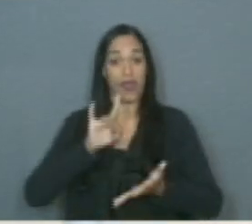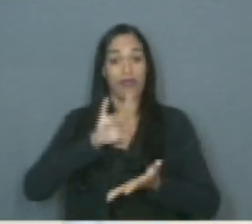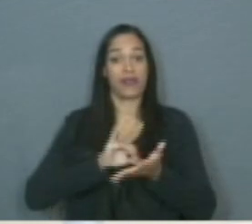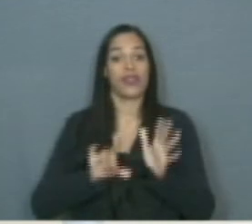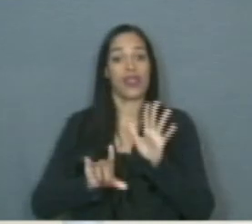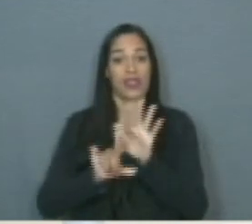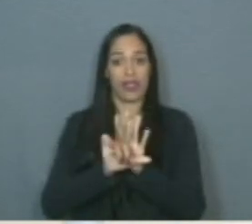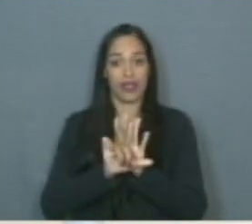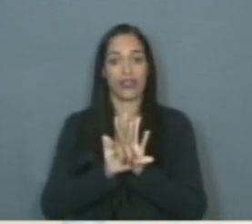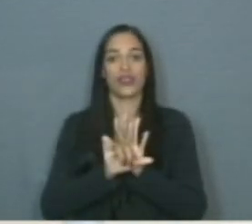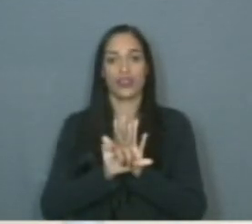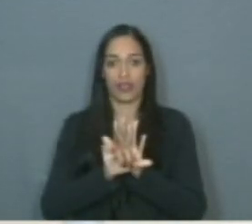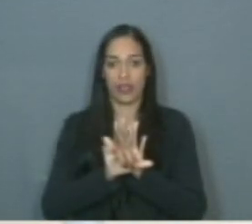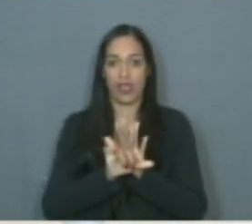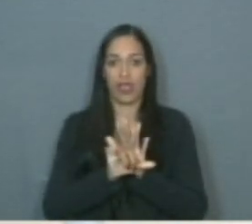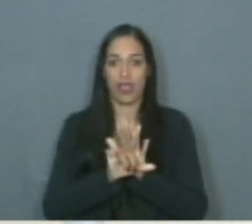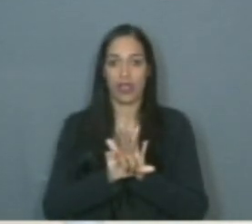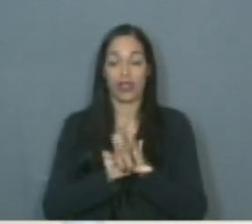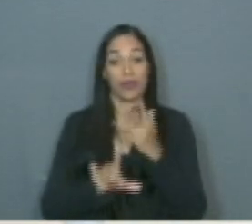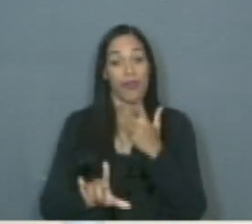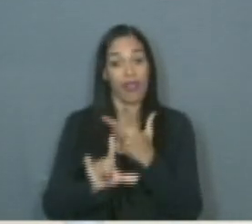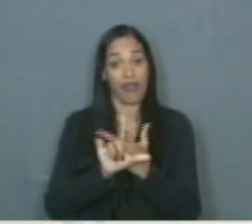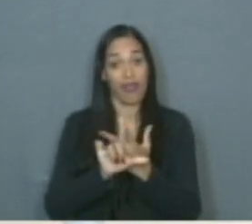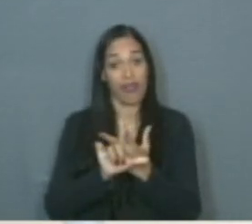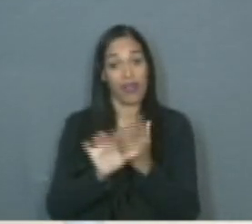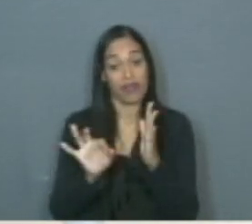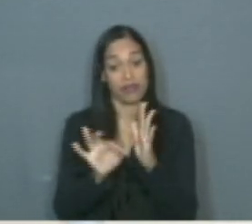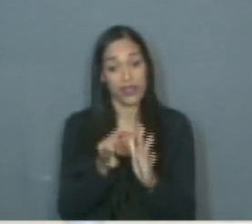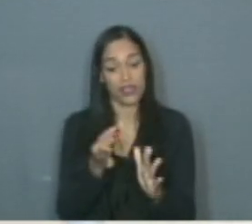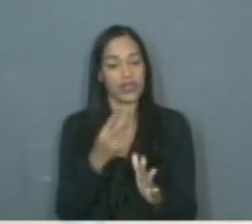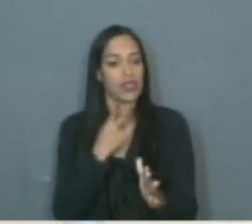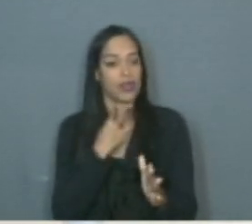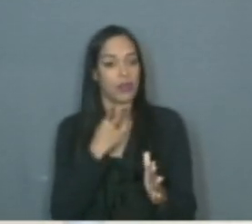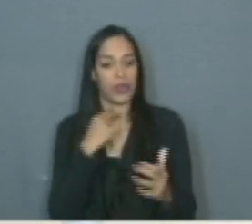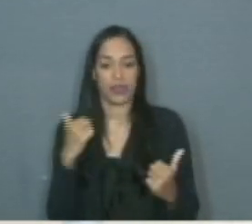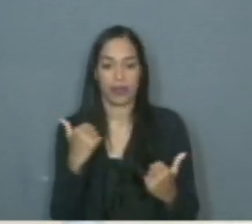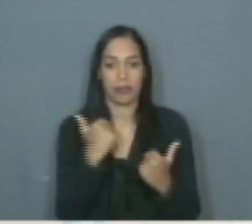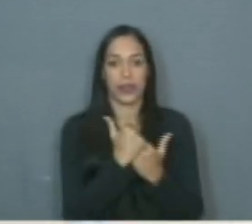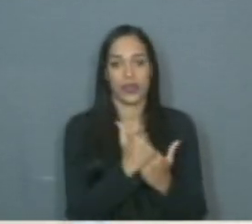uma legalista não pode apoiar